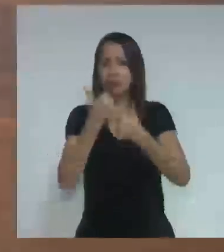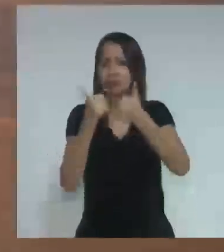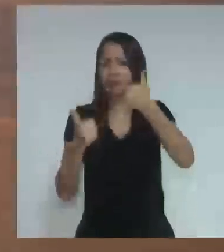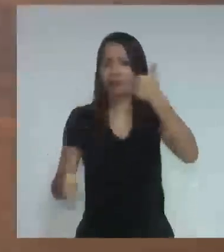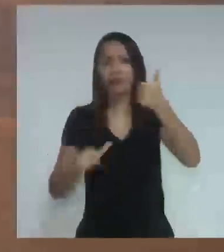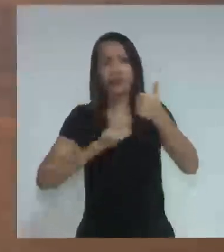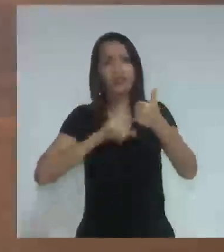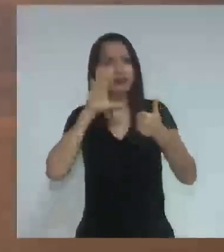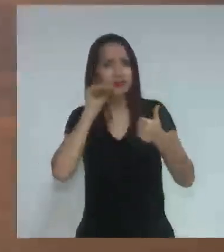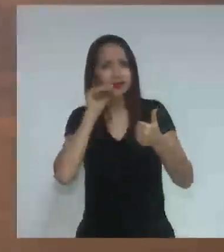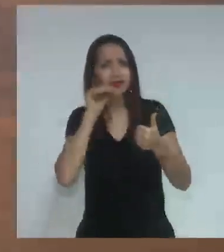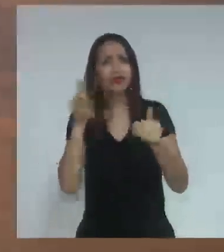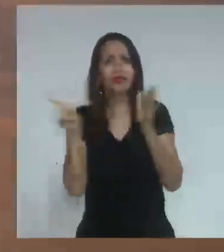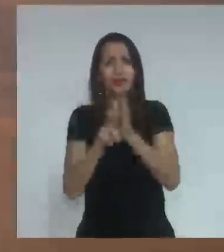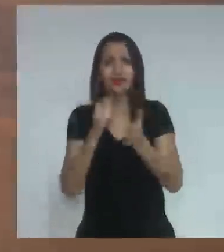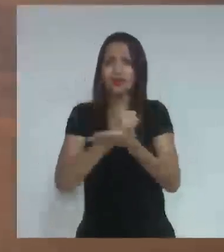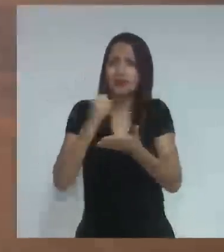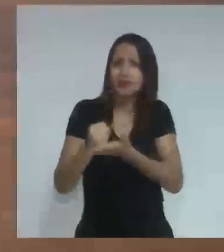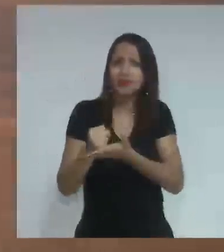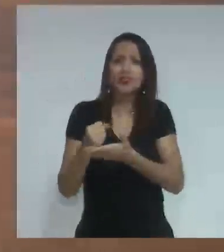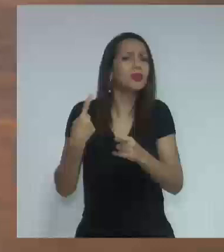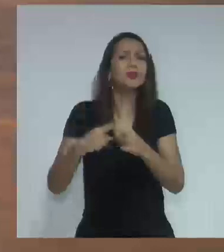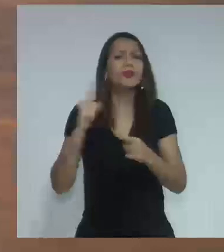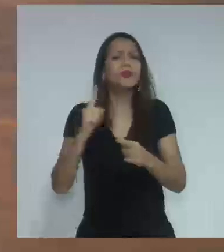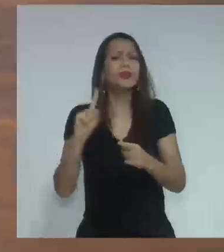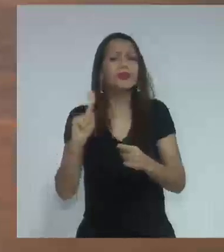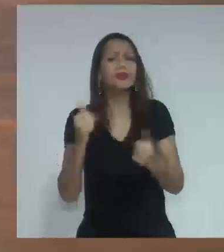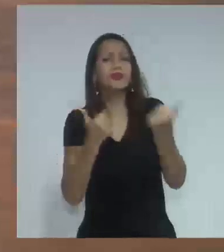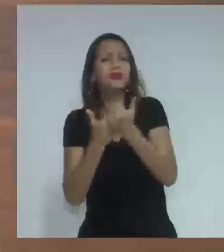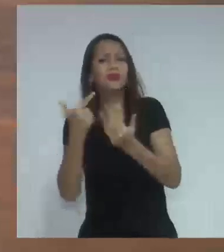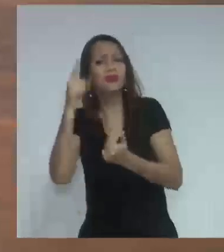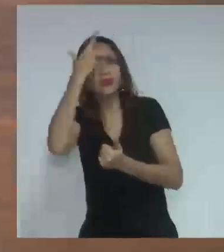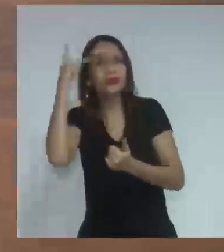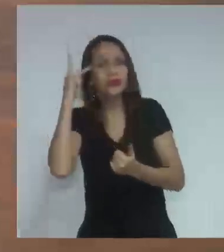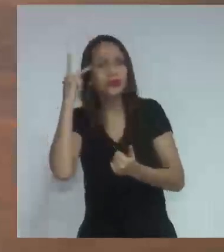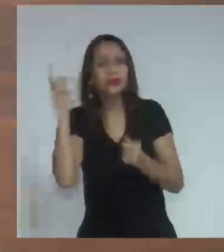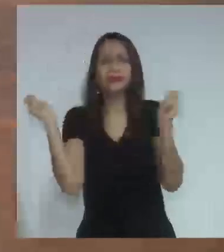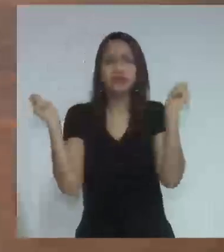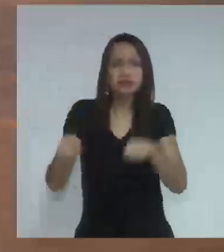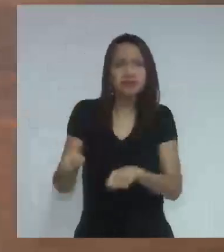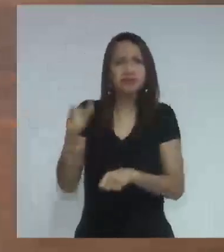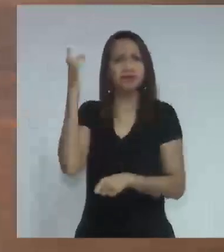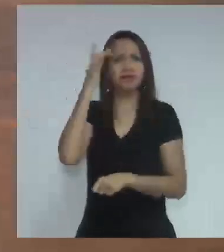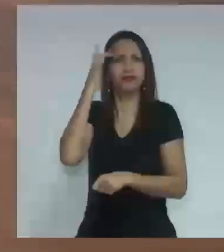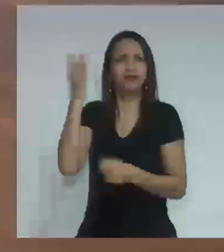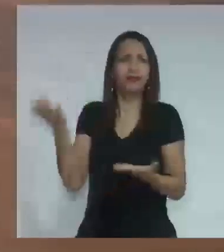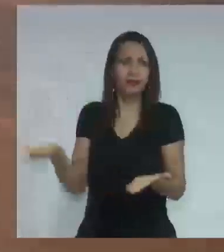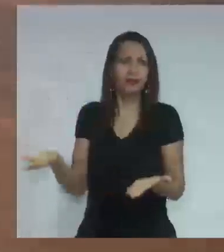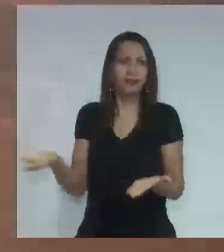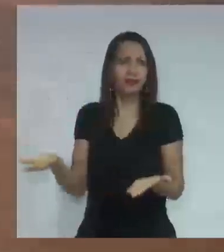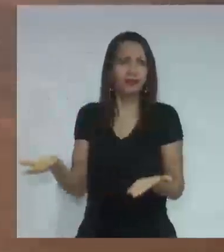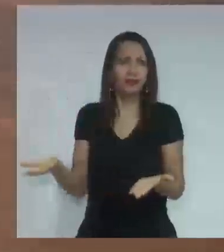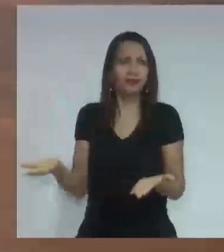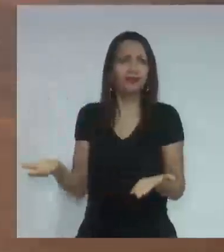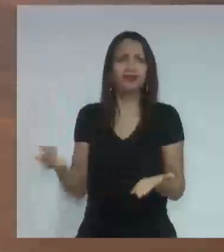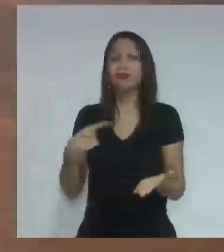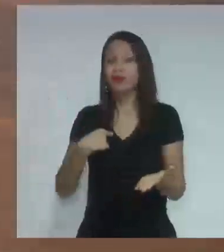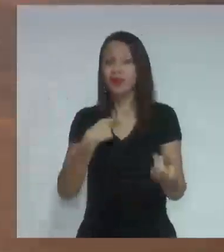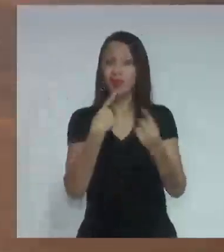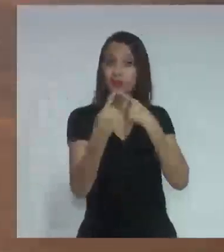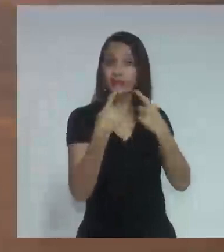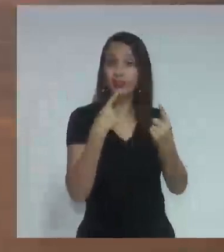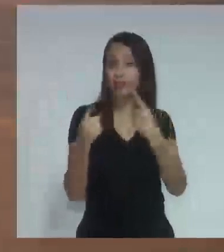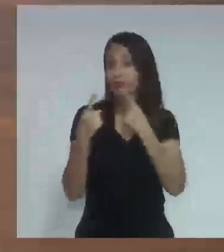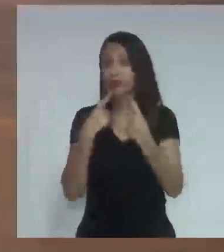funcionário público, efetivado. Por que não usar outras pessoas? Tem aqui, capacitado. Então, até isso tem o